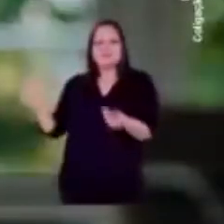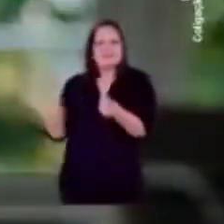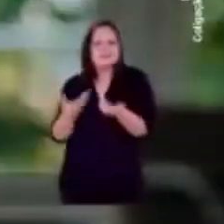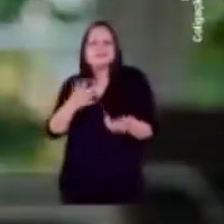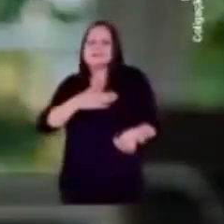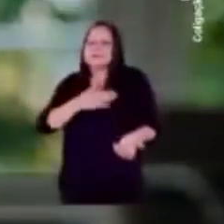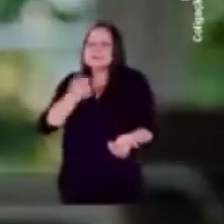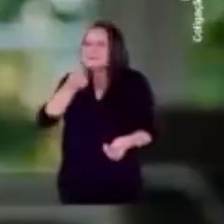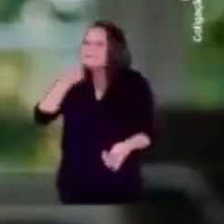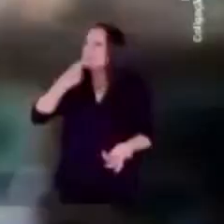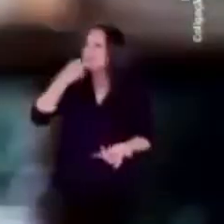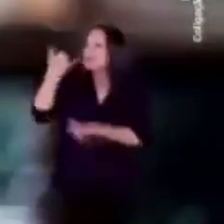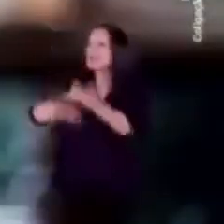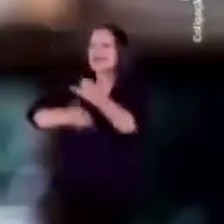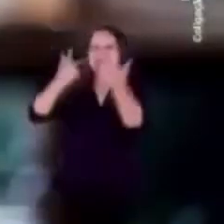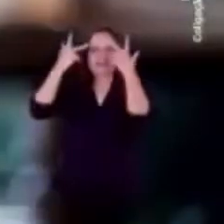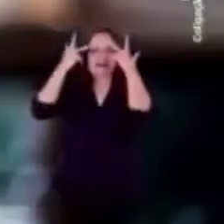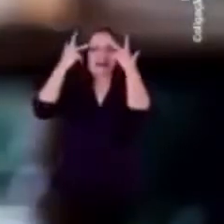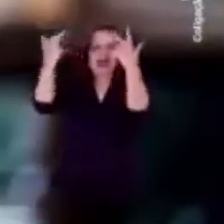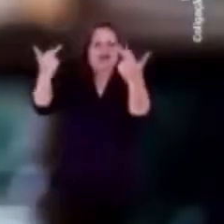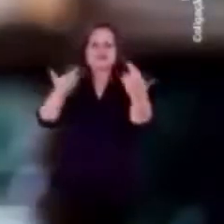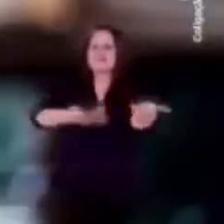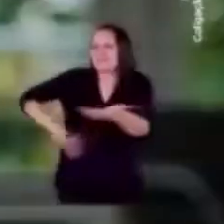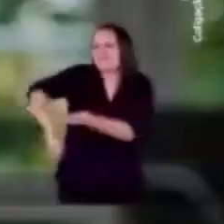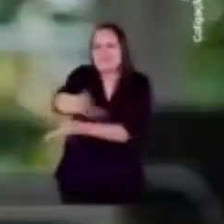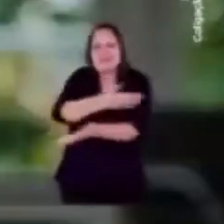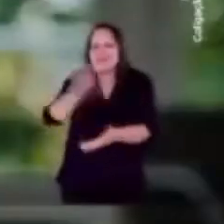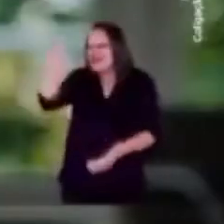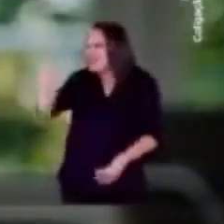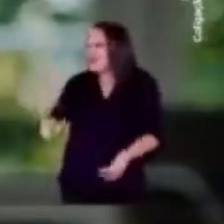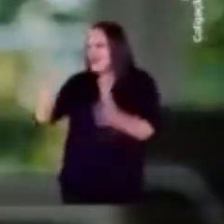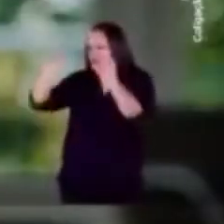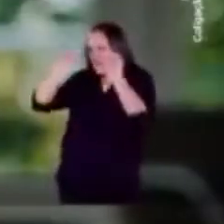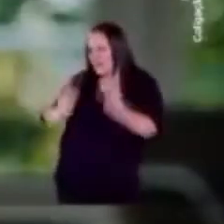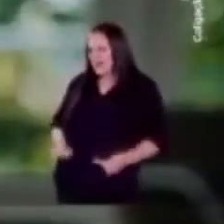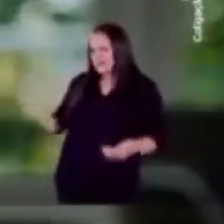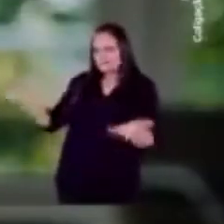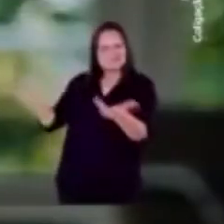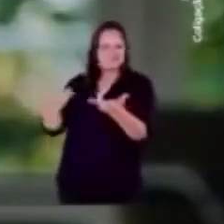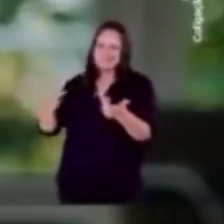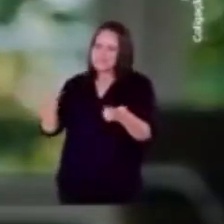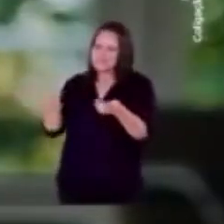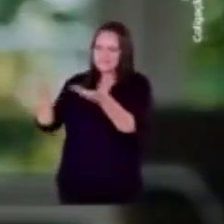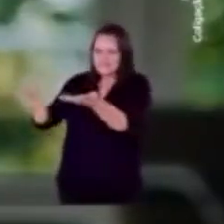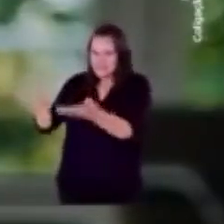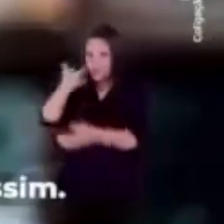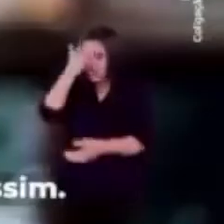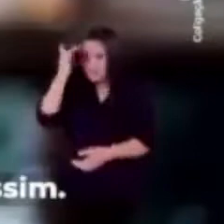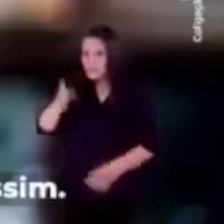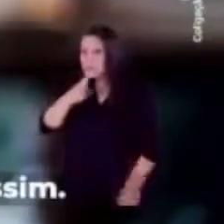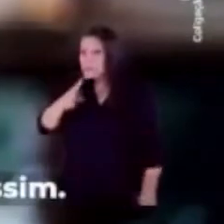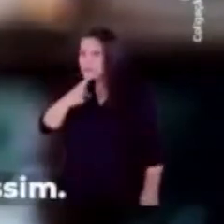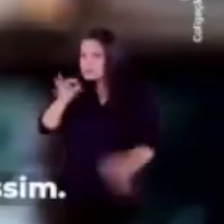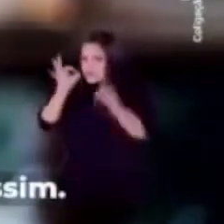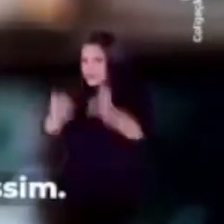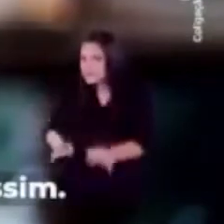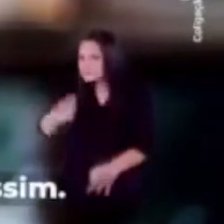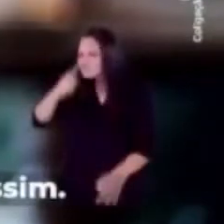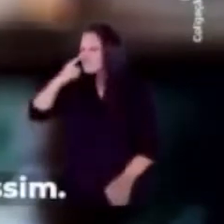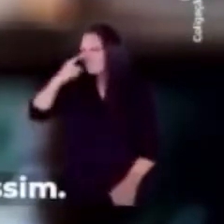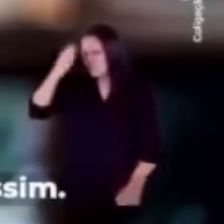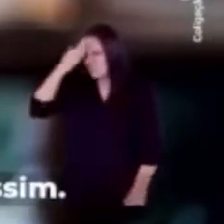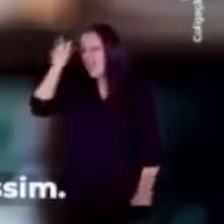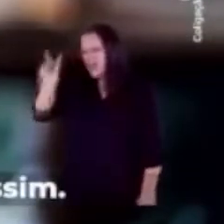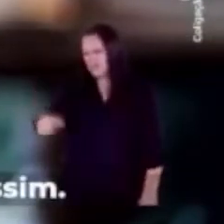é muito brincalhão, muito natural, muito dado. Ele é um ser humano maravilhoso. Quem conhece, quem